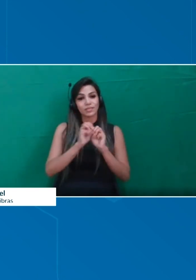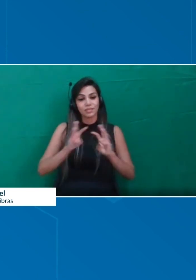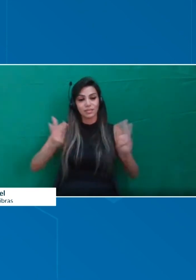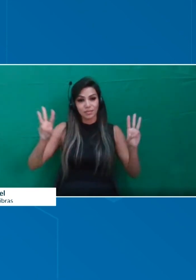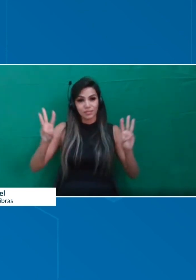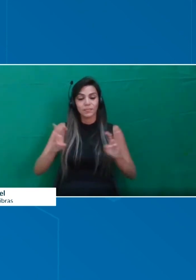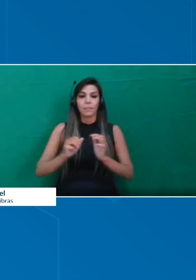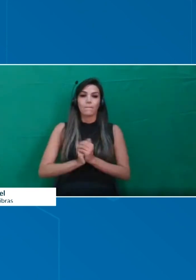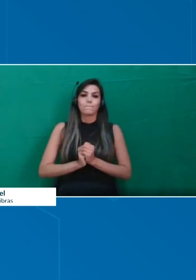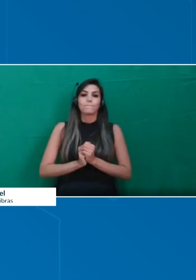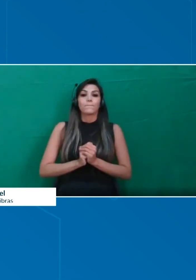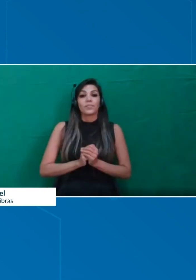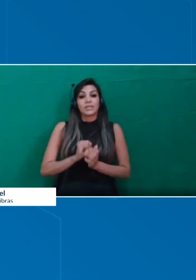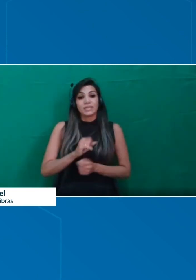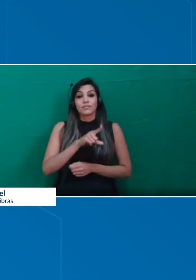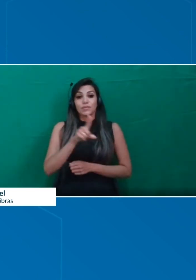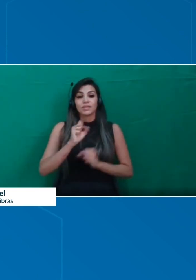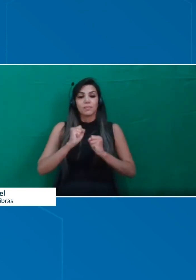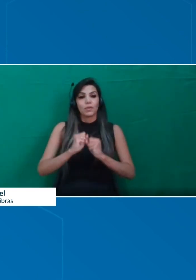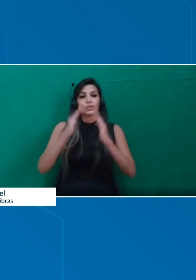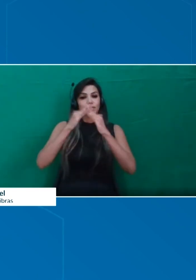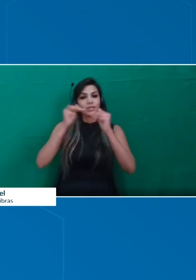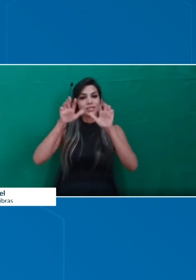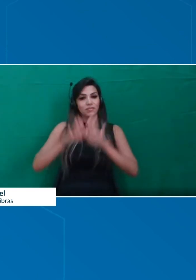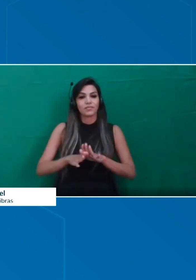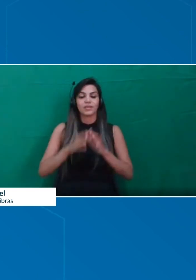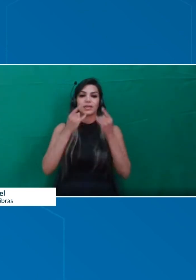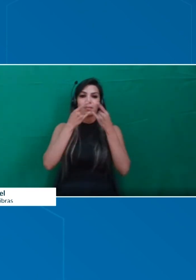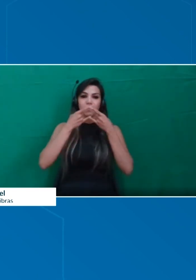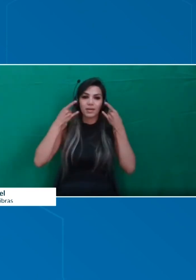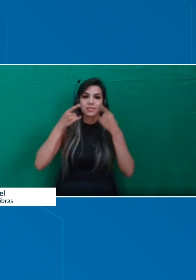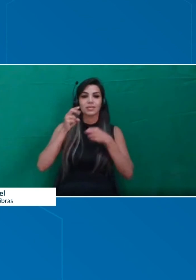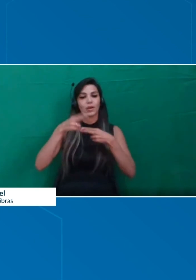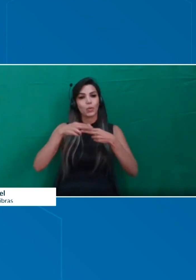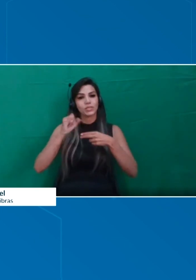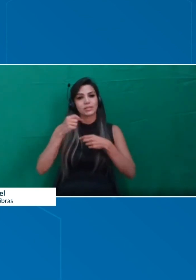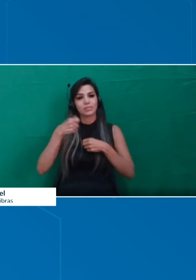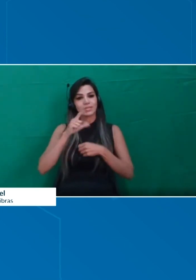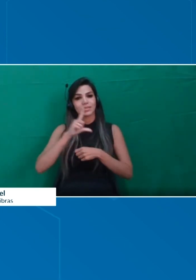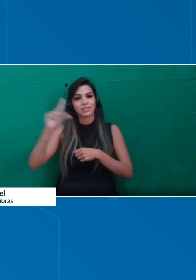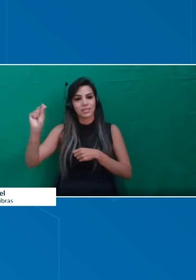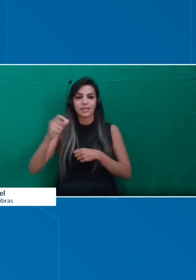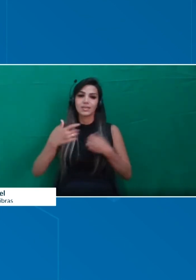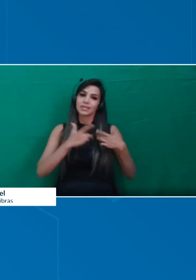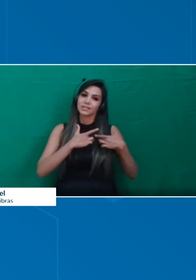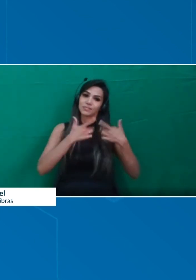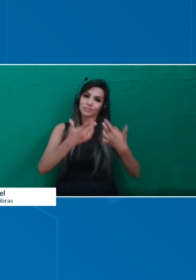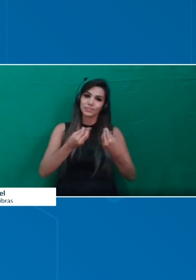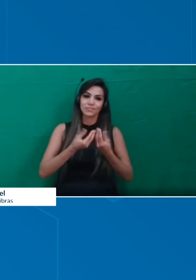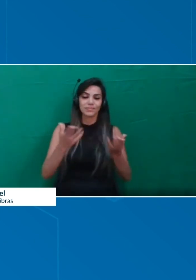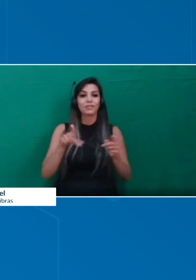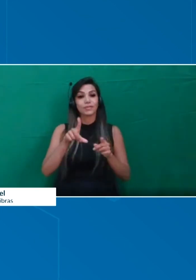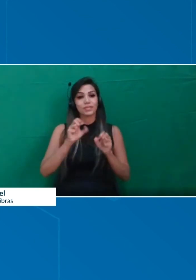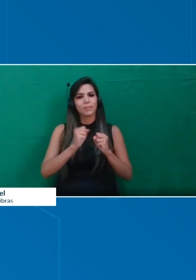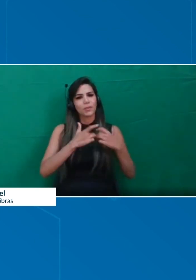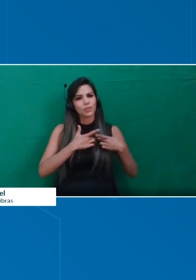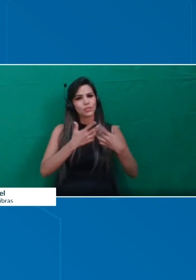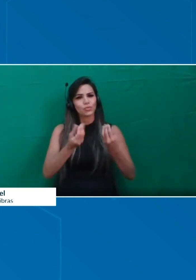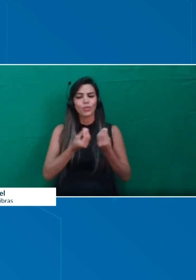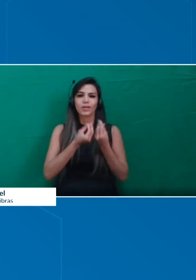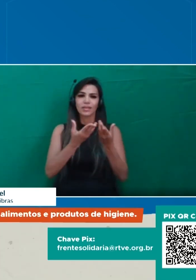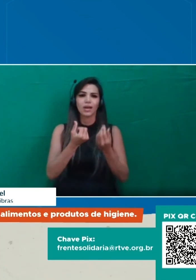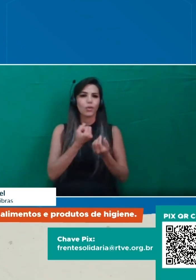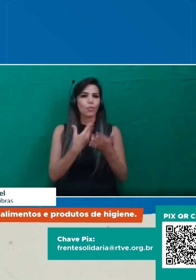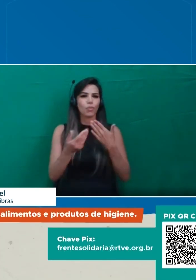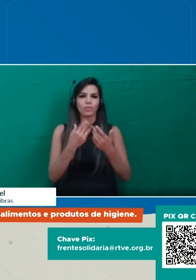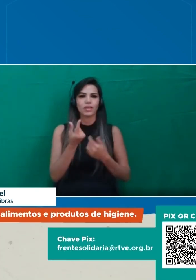espaçodasprofissões.ufg.br. Se você puder, fique em casa, use máscara quando sair e seja solidário. Você pode doar qualquer quantia para